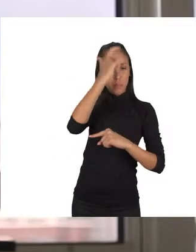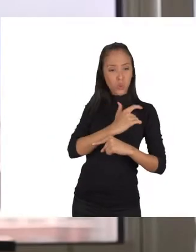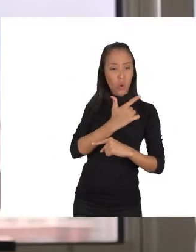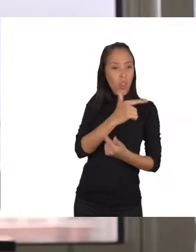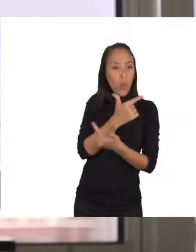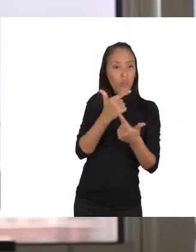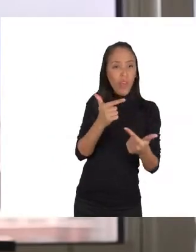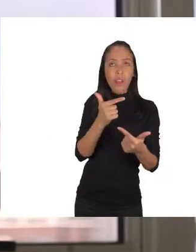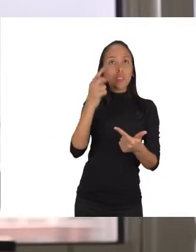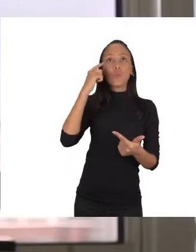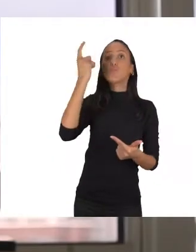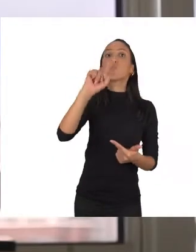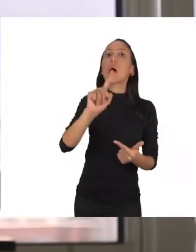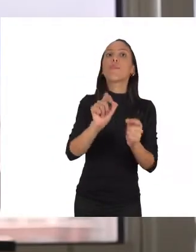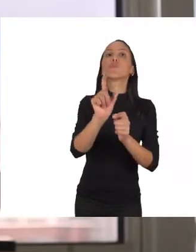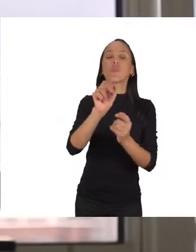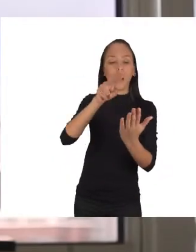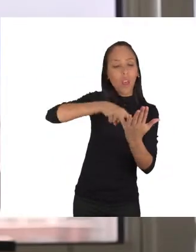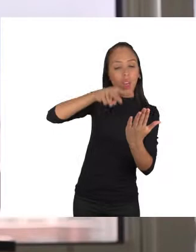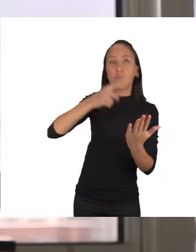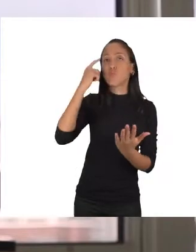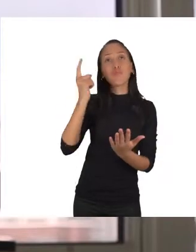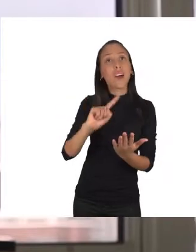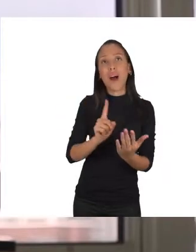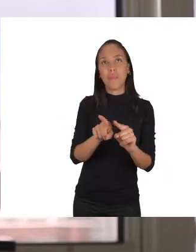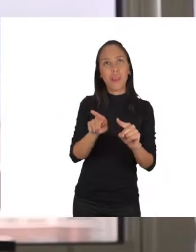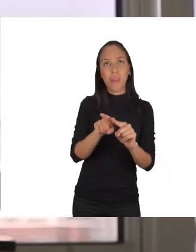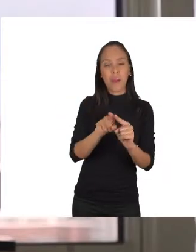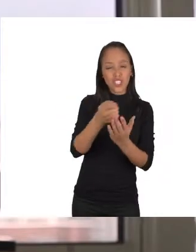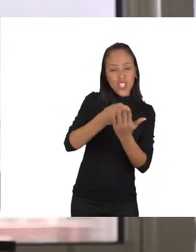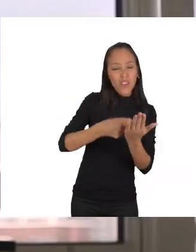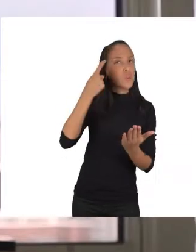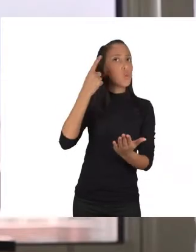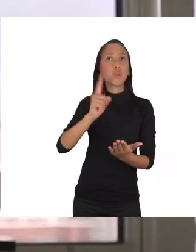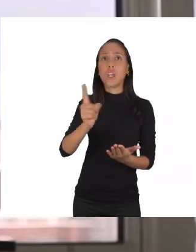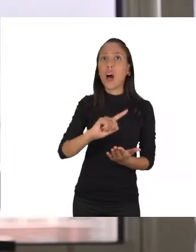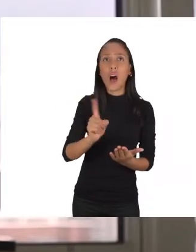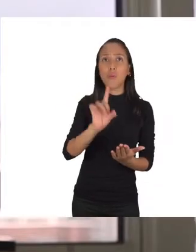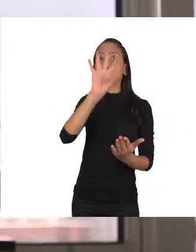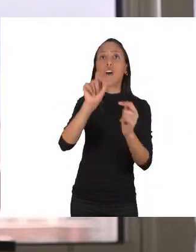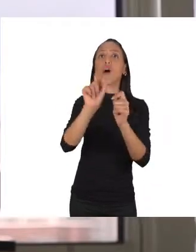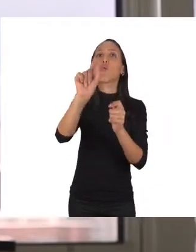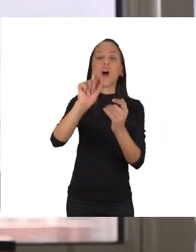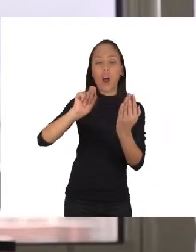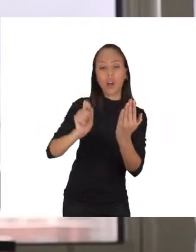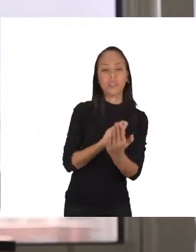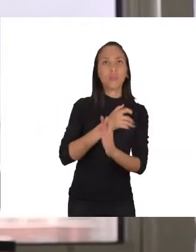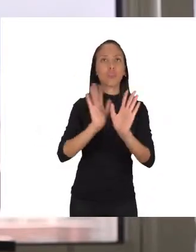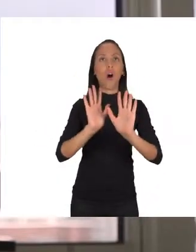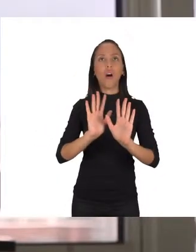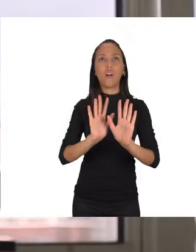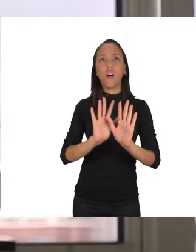muitas vezes nem lê, não sabe ler ou não tem acesso, só assina este contrato. E